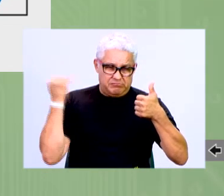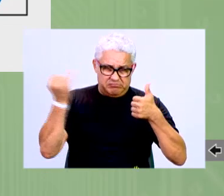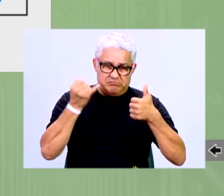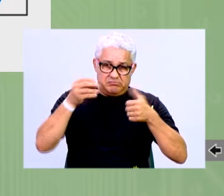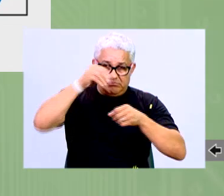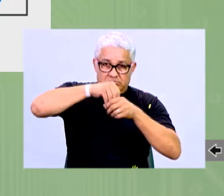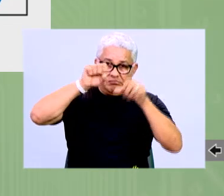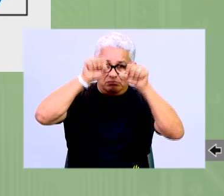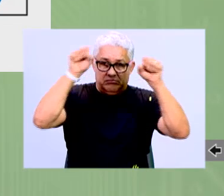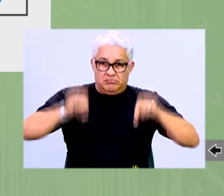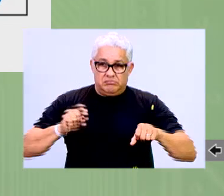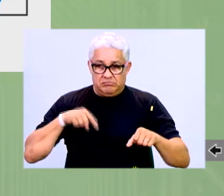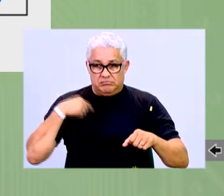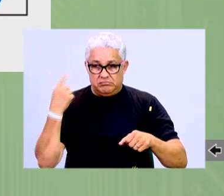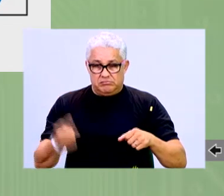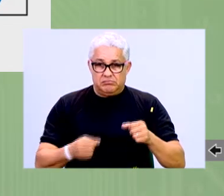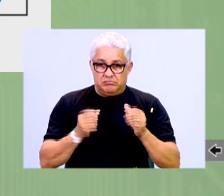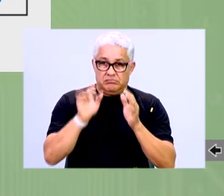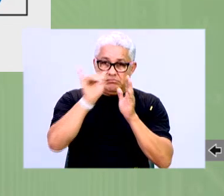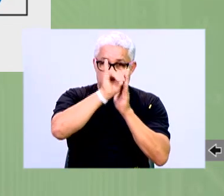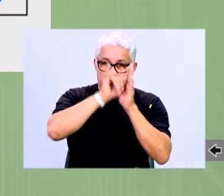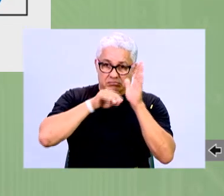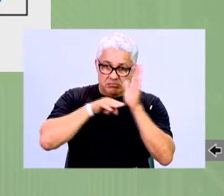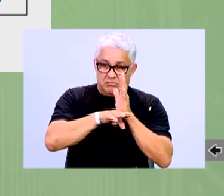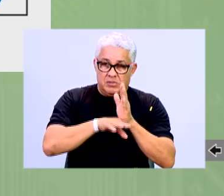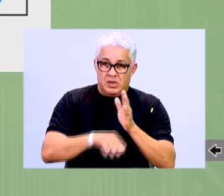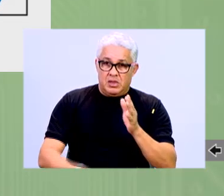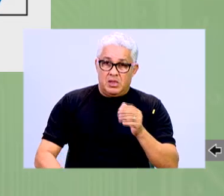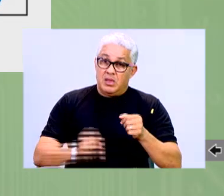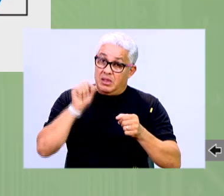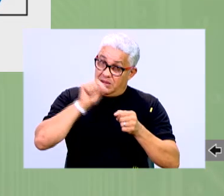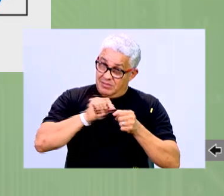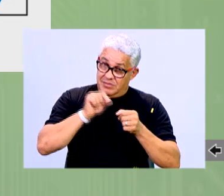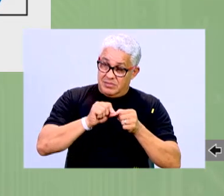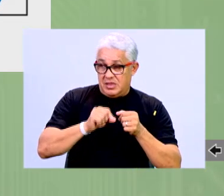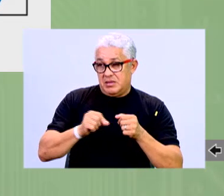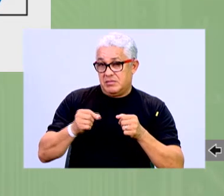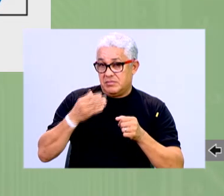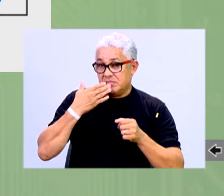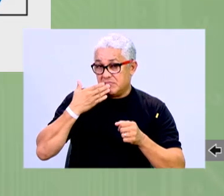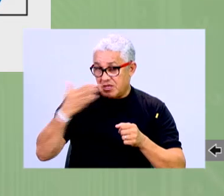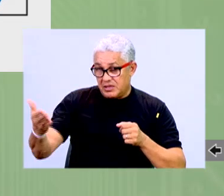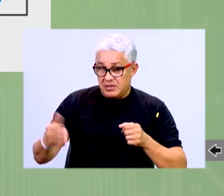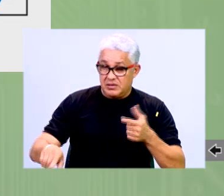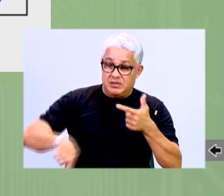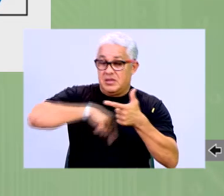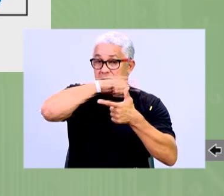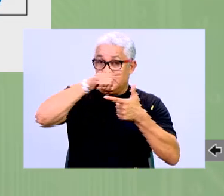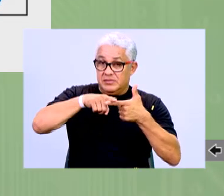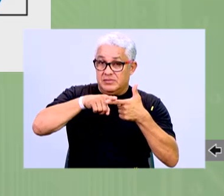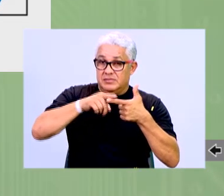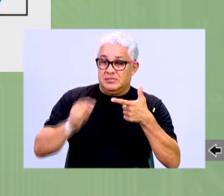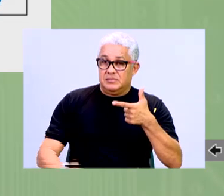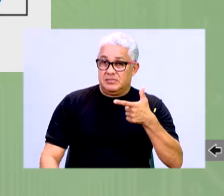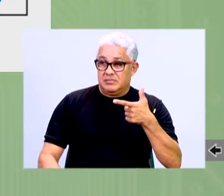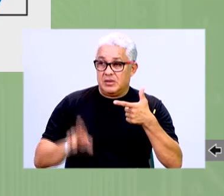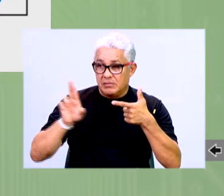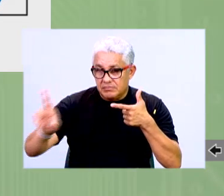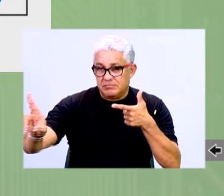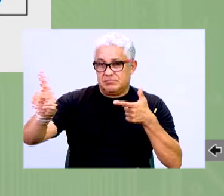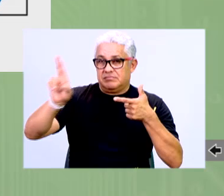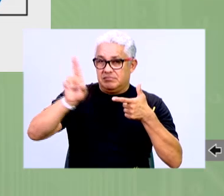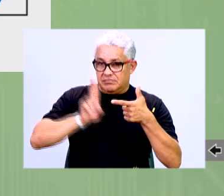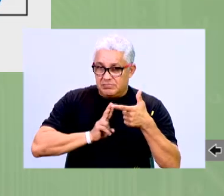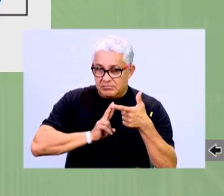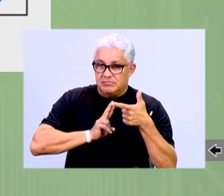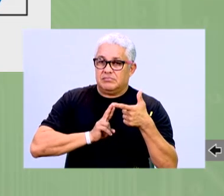sistema é nós implementarmos o fazer o pedido. E no segundo momento, a segunda